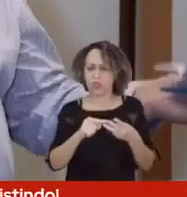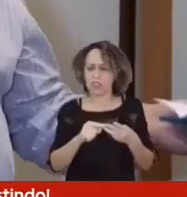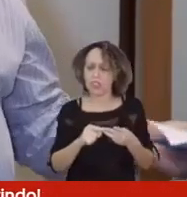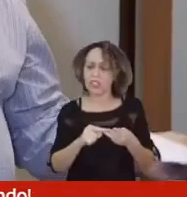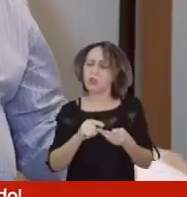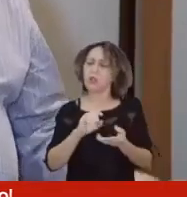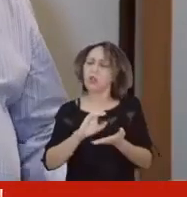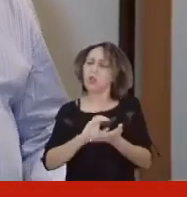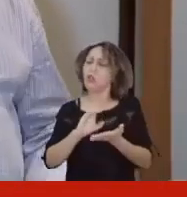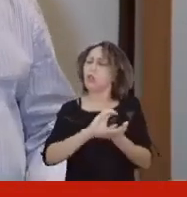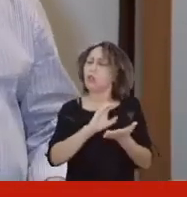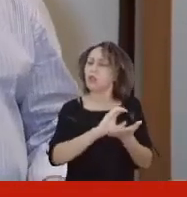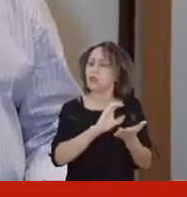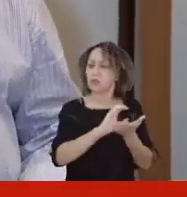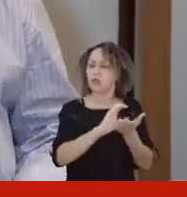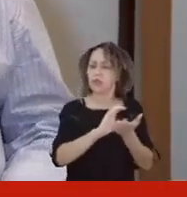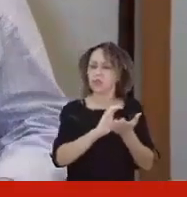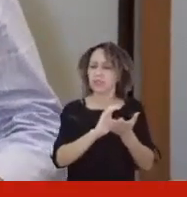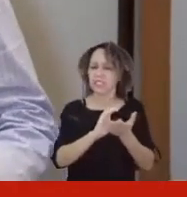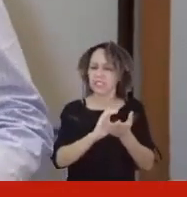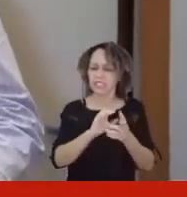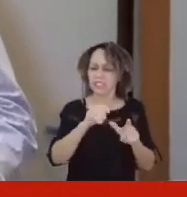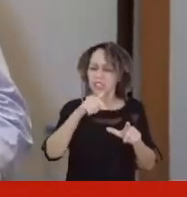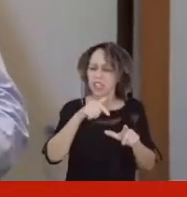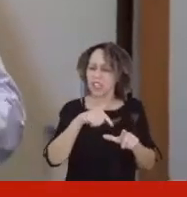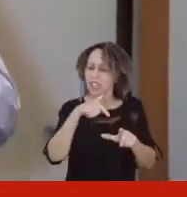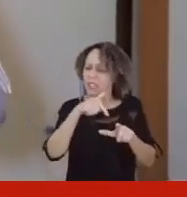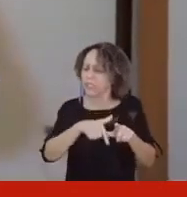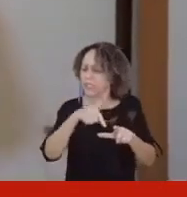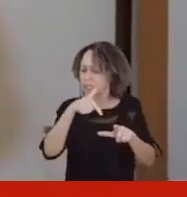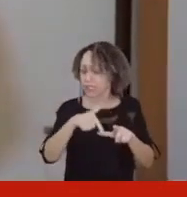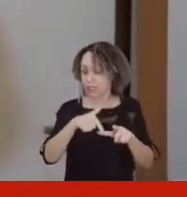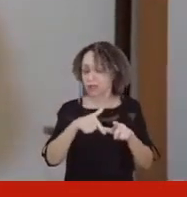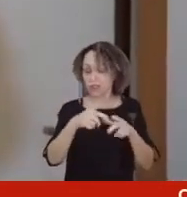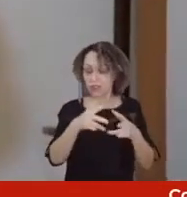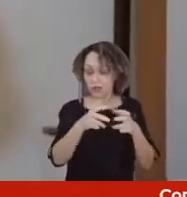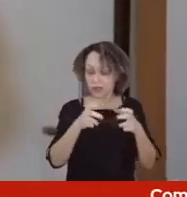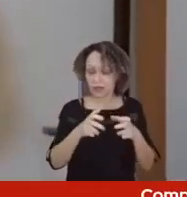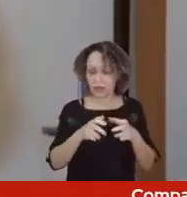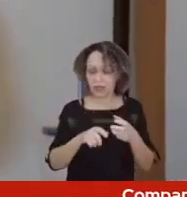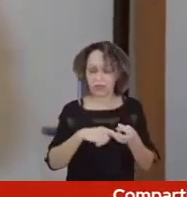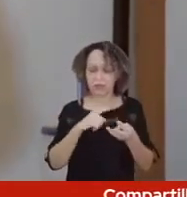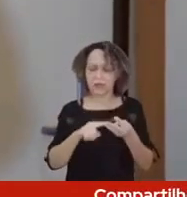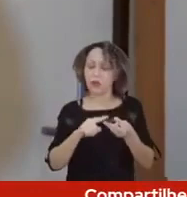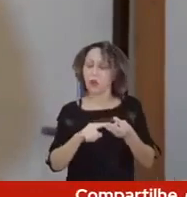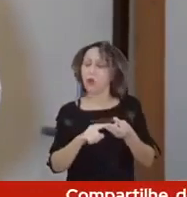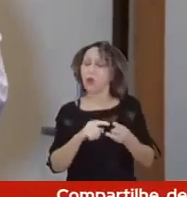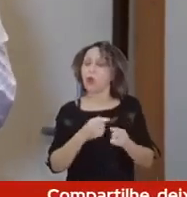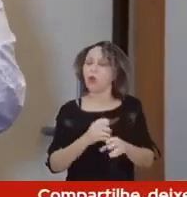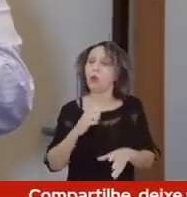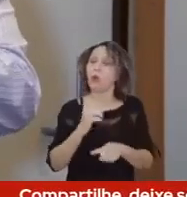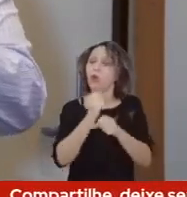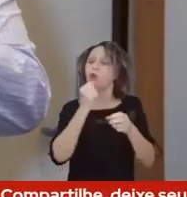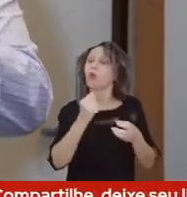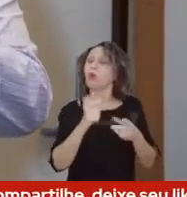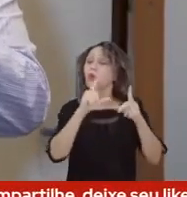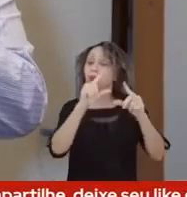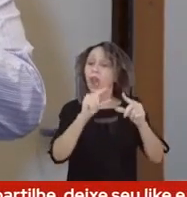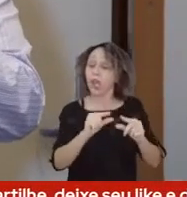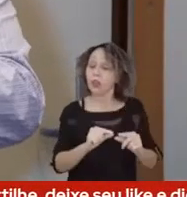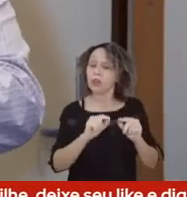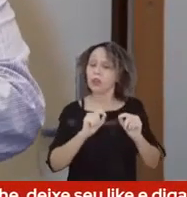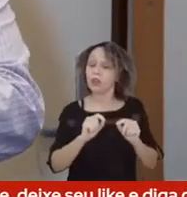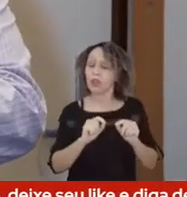Os investimentos realizados entre 2010 e 2014 geraram uma forte redução e que hoje